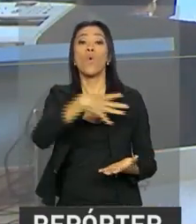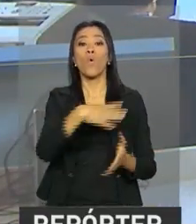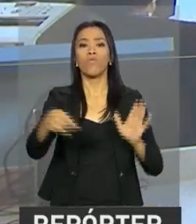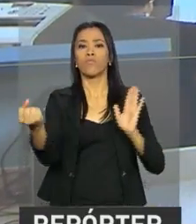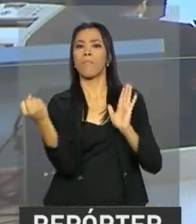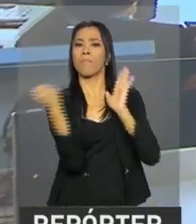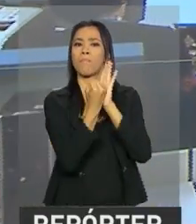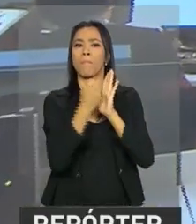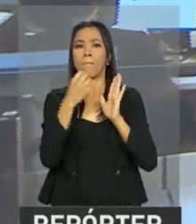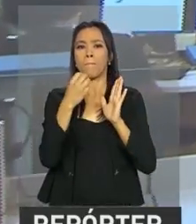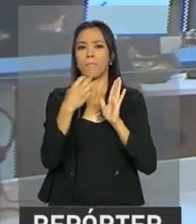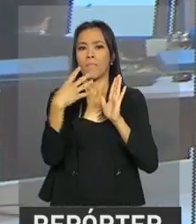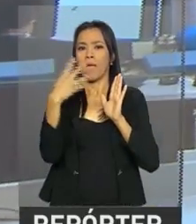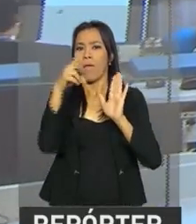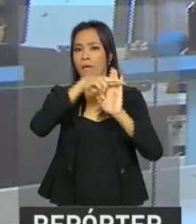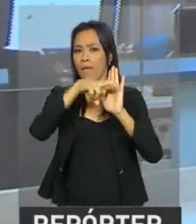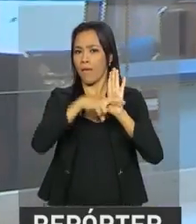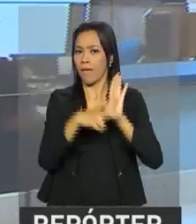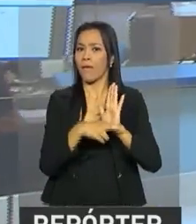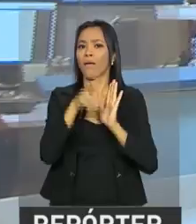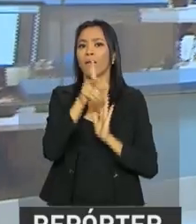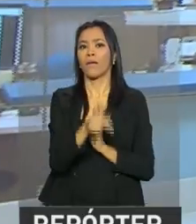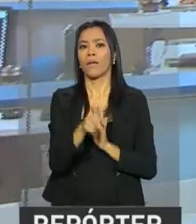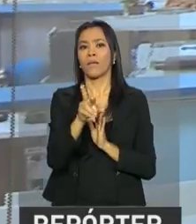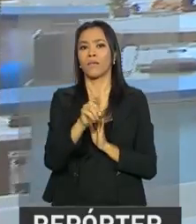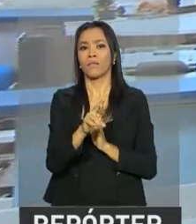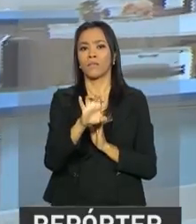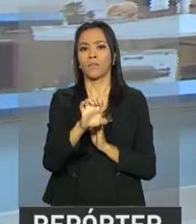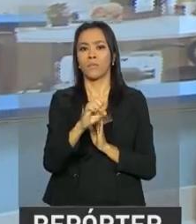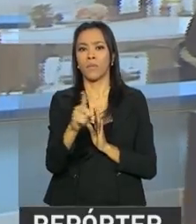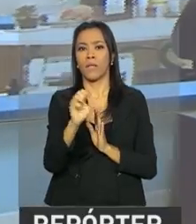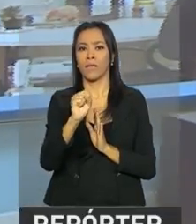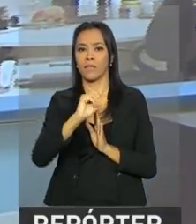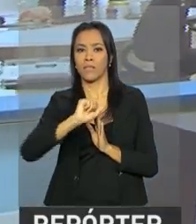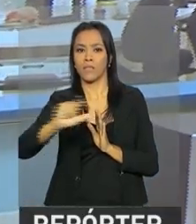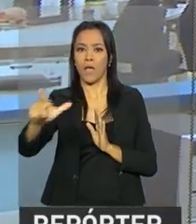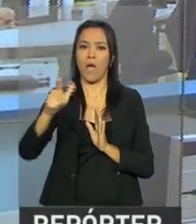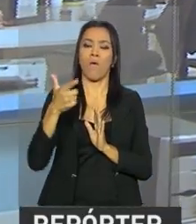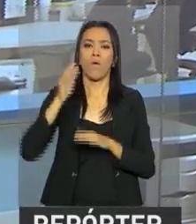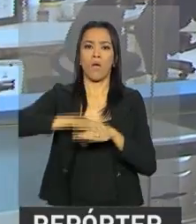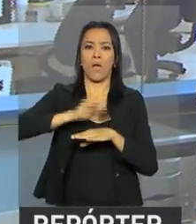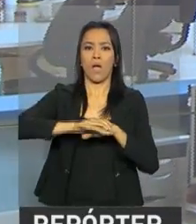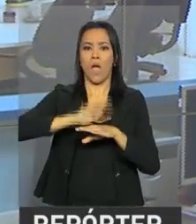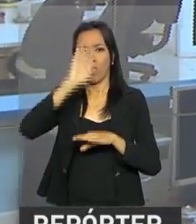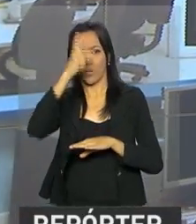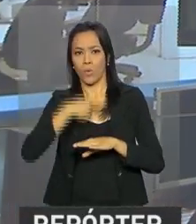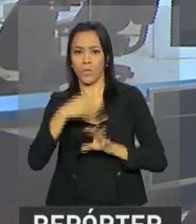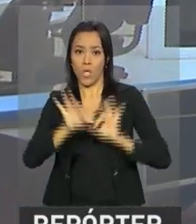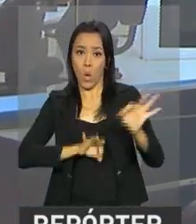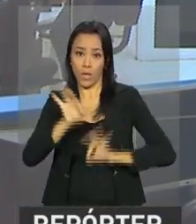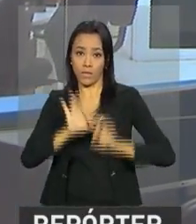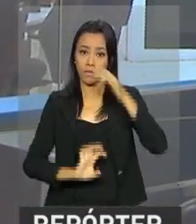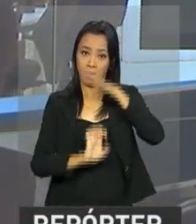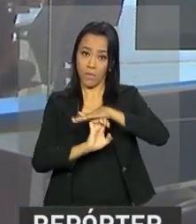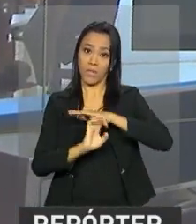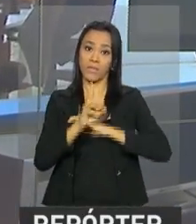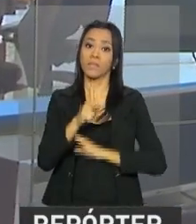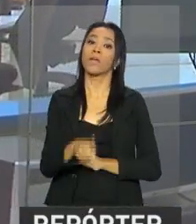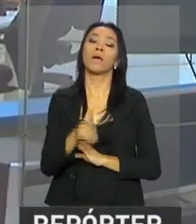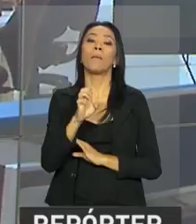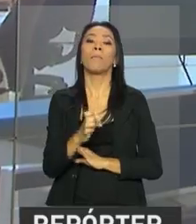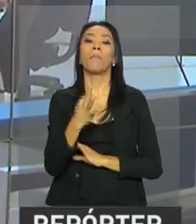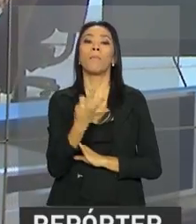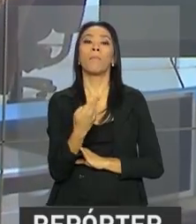do pré-sal, que deve dar mais autonomia e capacidade de planejamento para a Petrobras. A medida